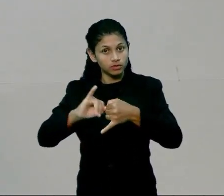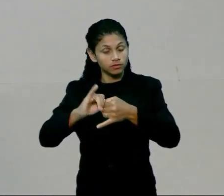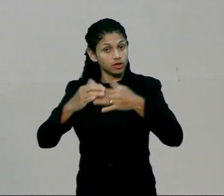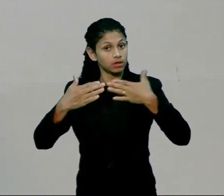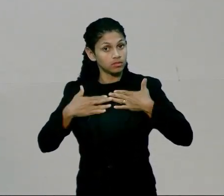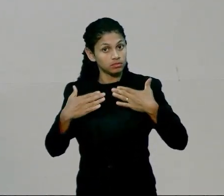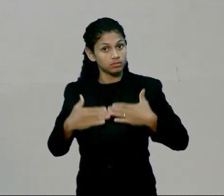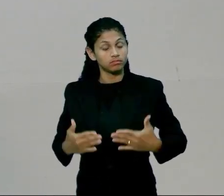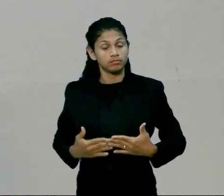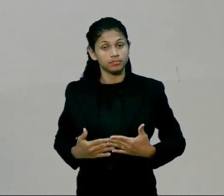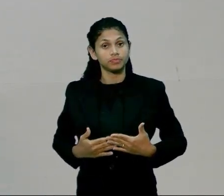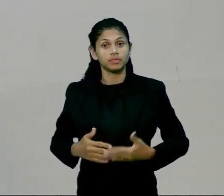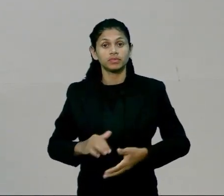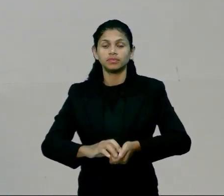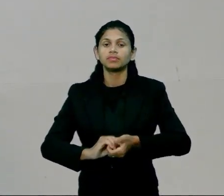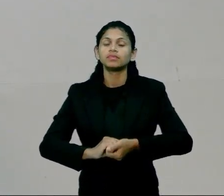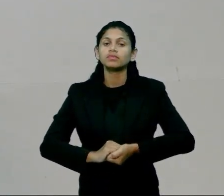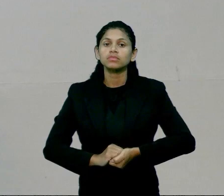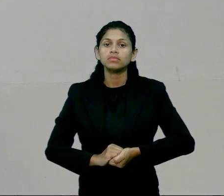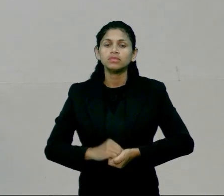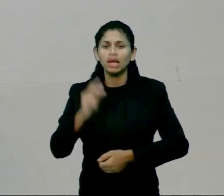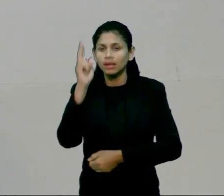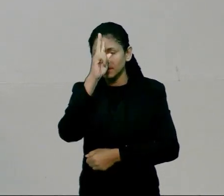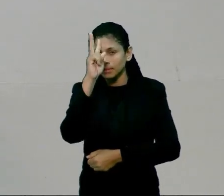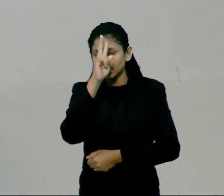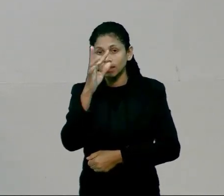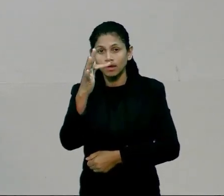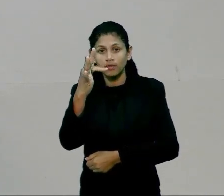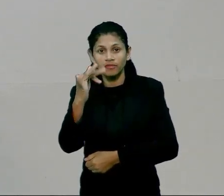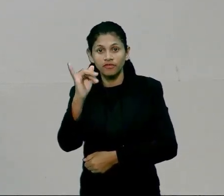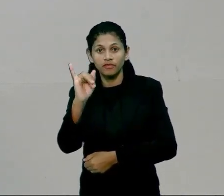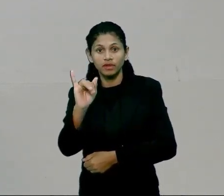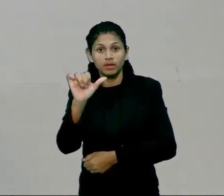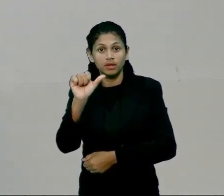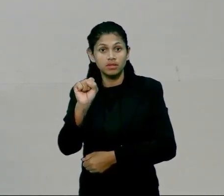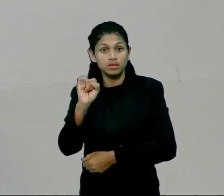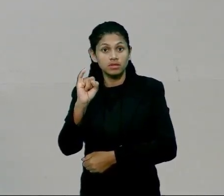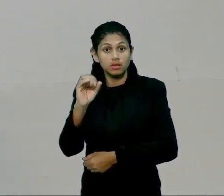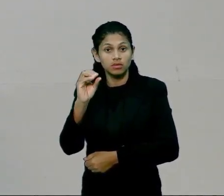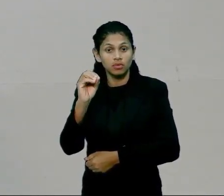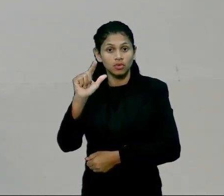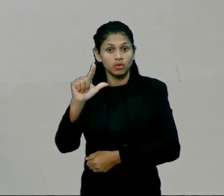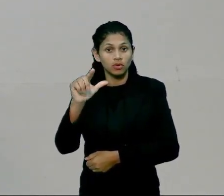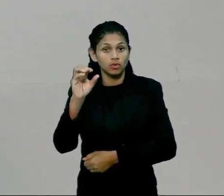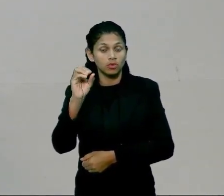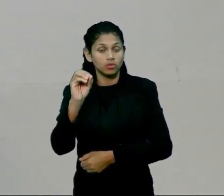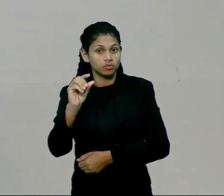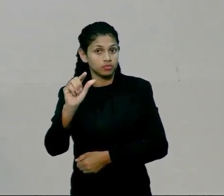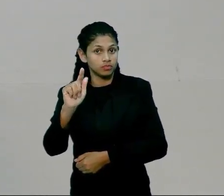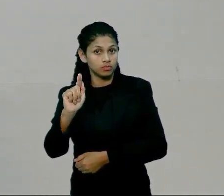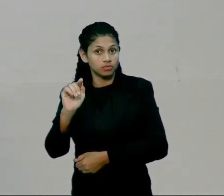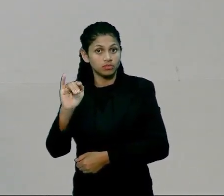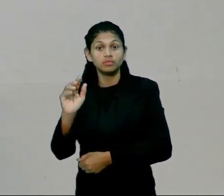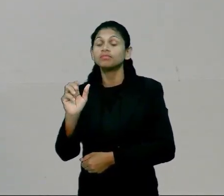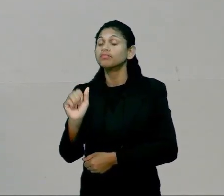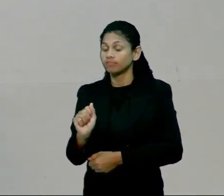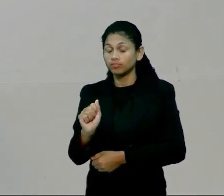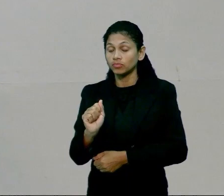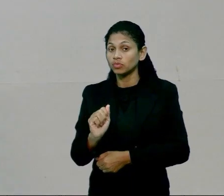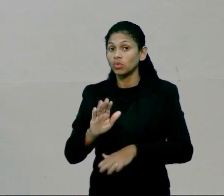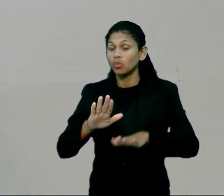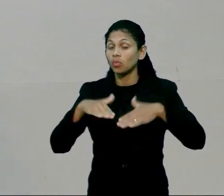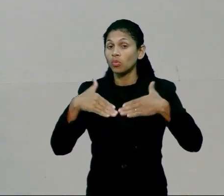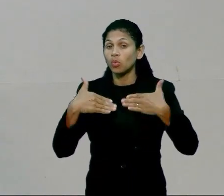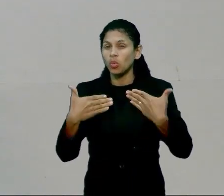a fisiologia, que é o que a gente já vai aprofundar, vai ser esse funcionamento. O que é que resulta o movimento e qual